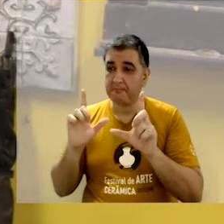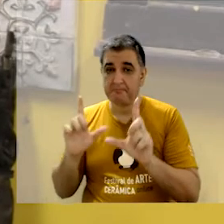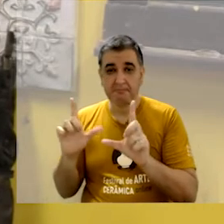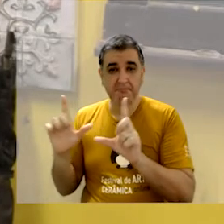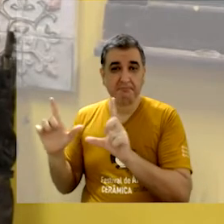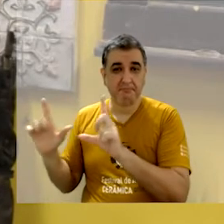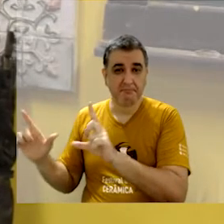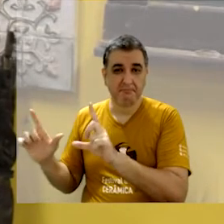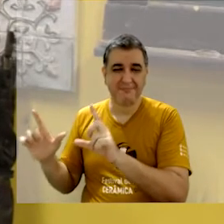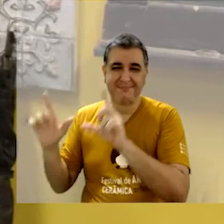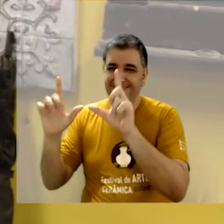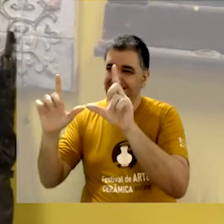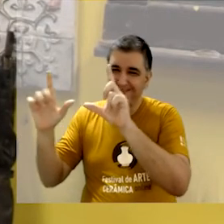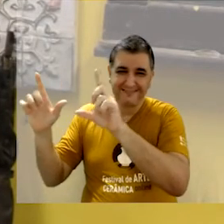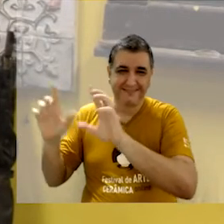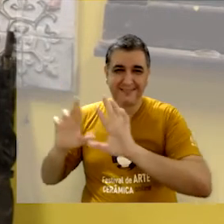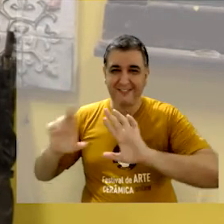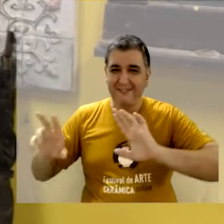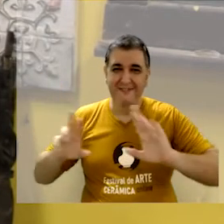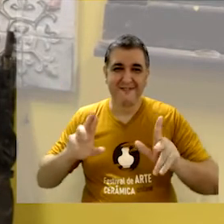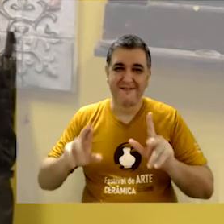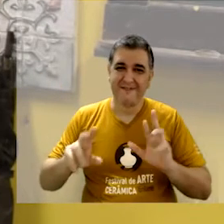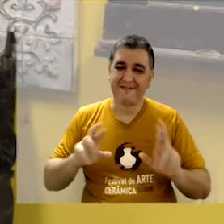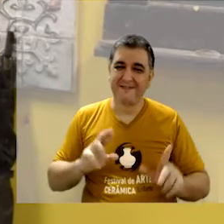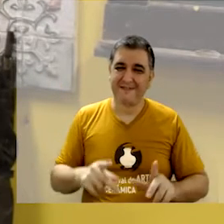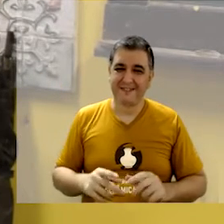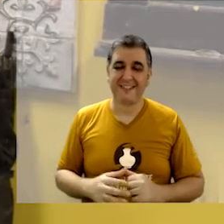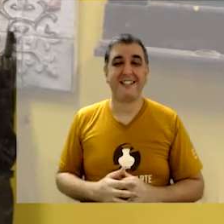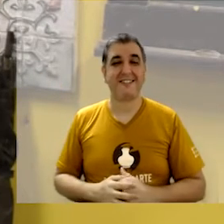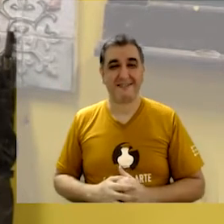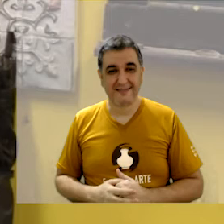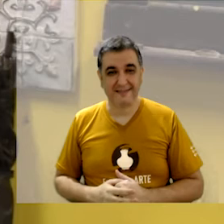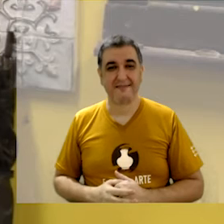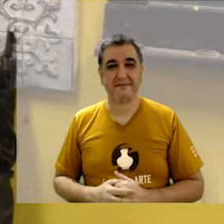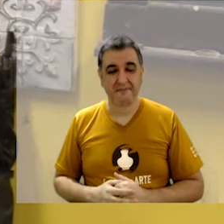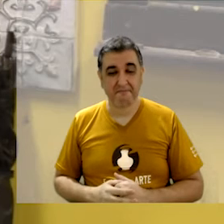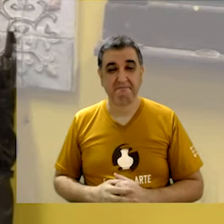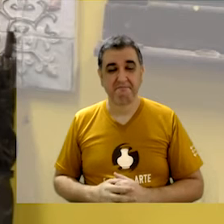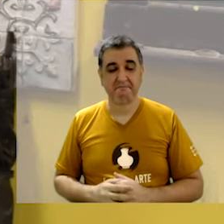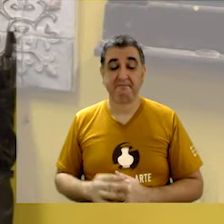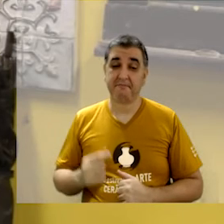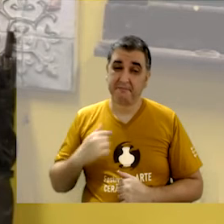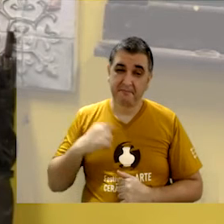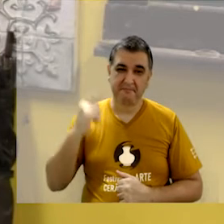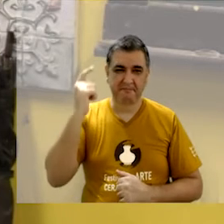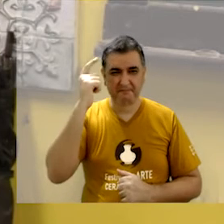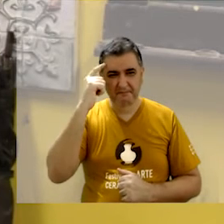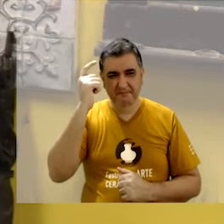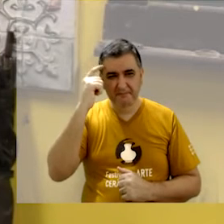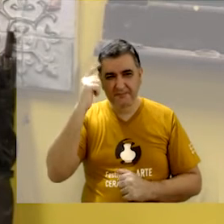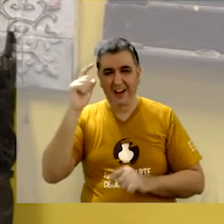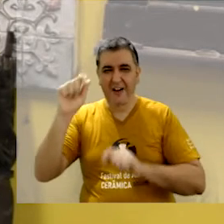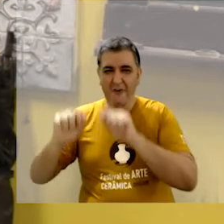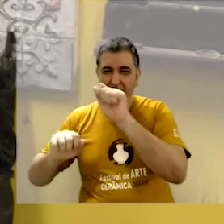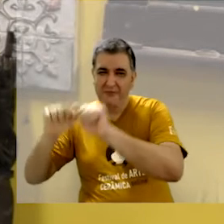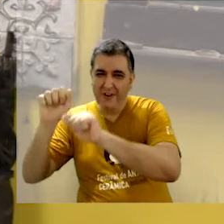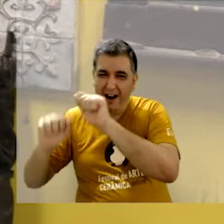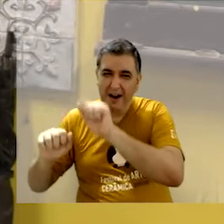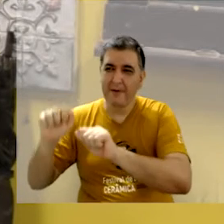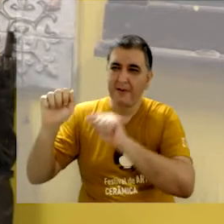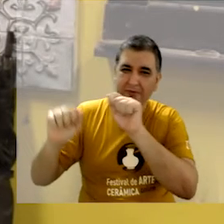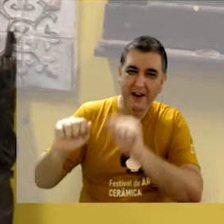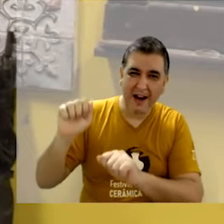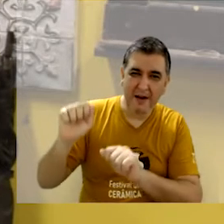e agora estão fazendo até com, acho que é plotagem, como fazem canecos, né? Já estão fazendo isso, né? Porque